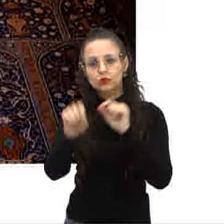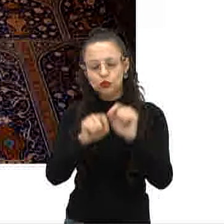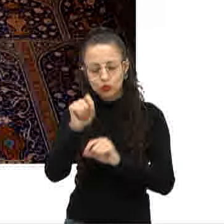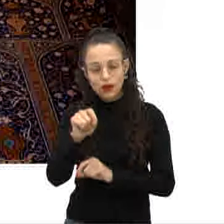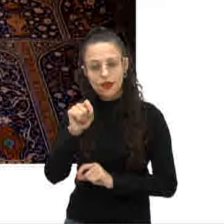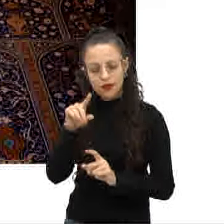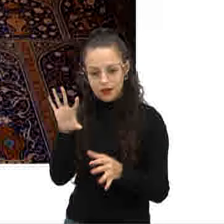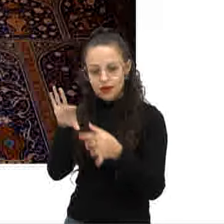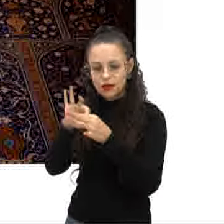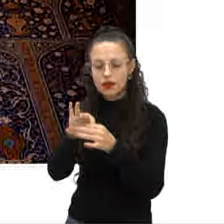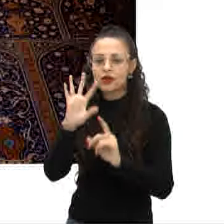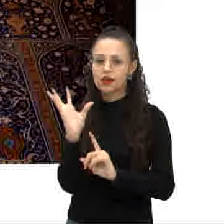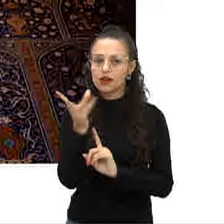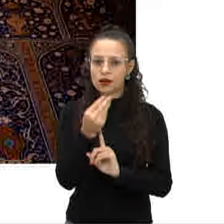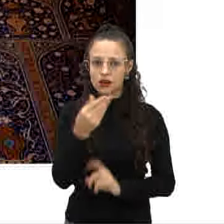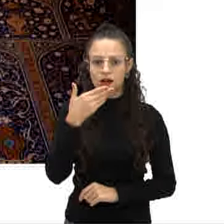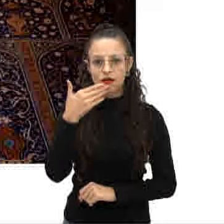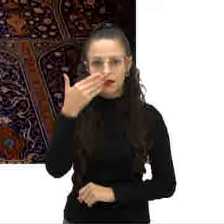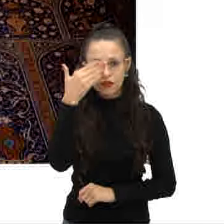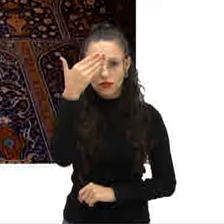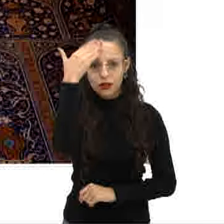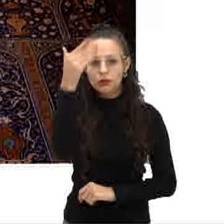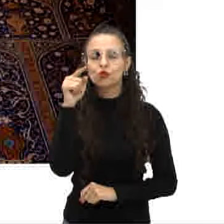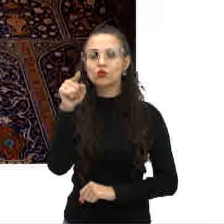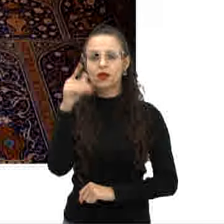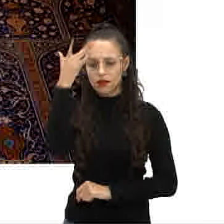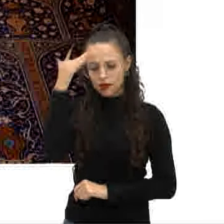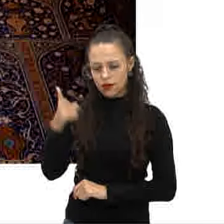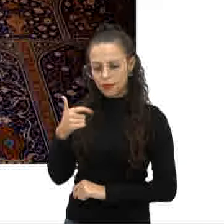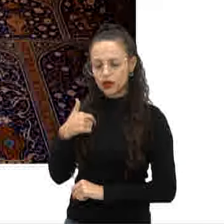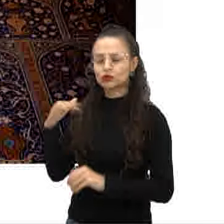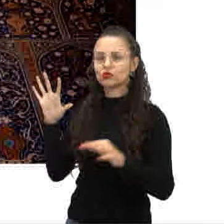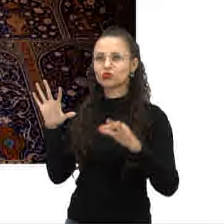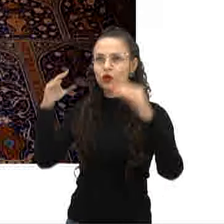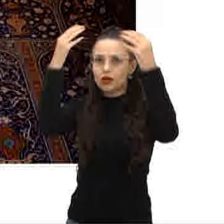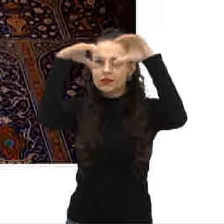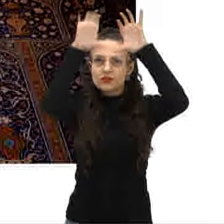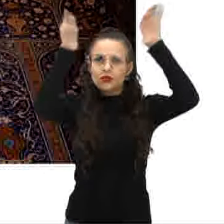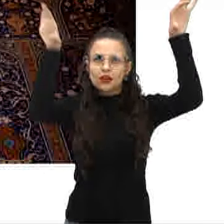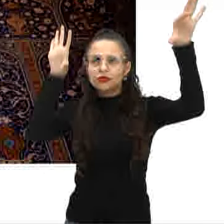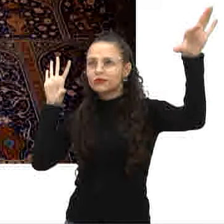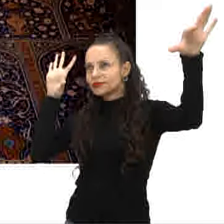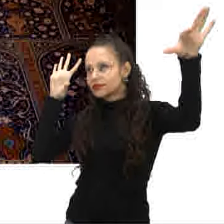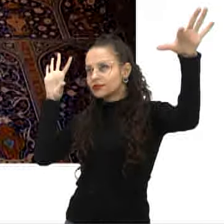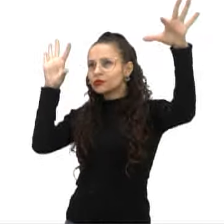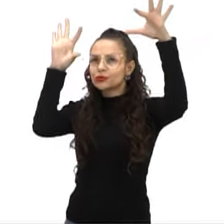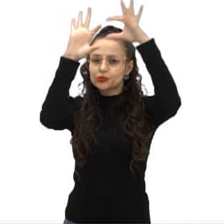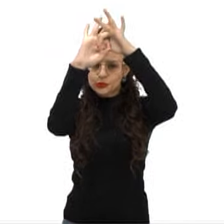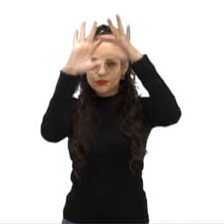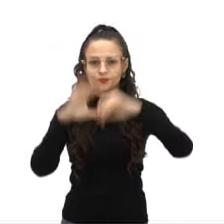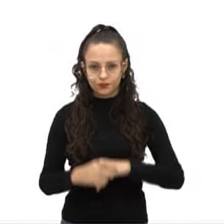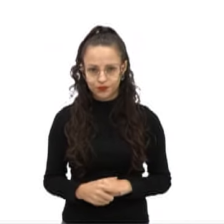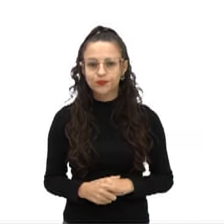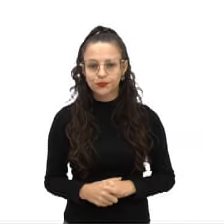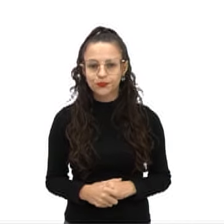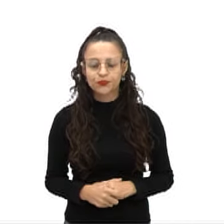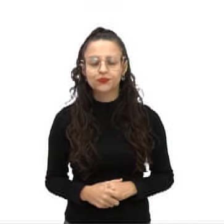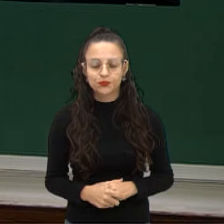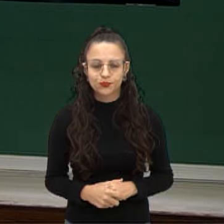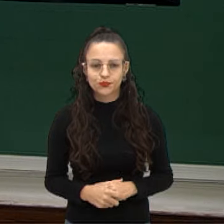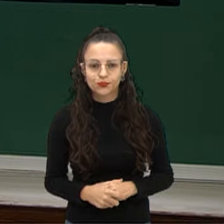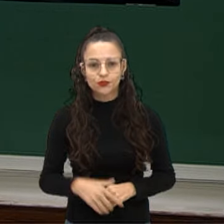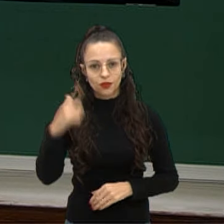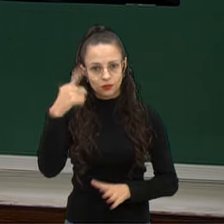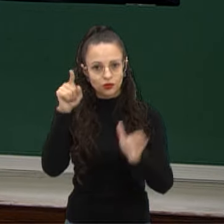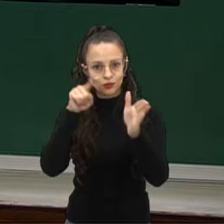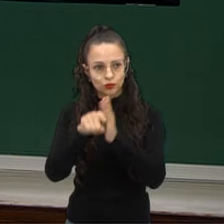arte islâmica é levar você além, né? A subir no seu mantra lá, né? Então, mais um